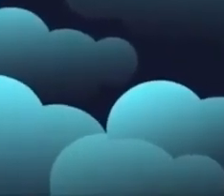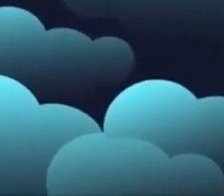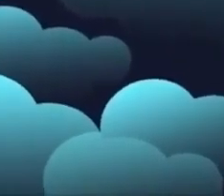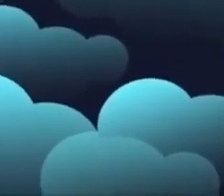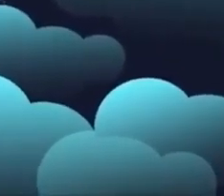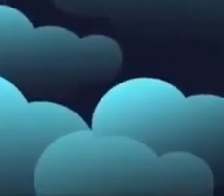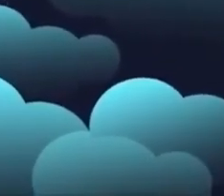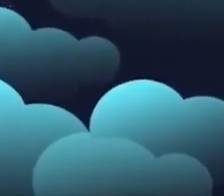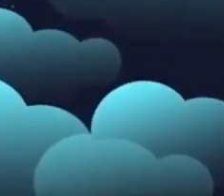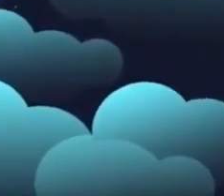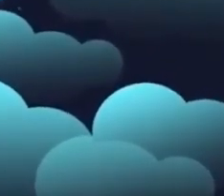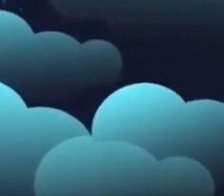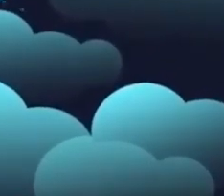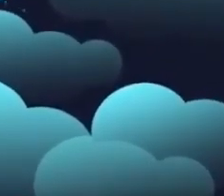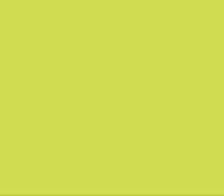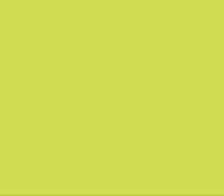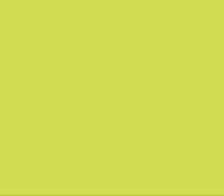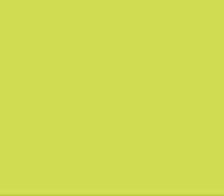viver.